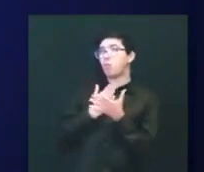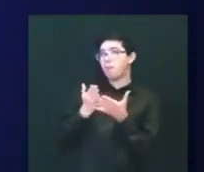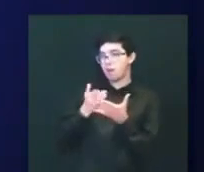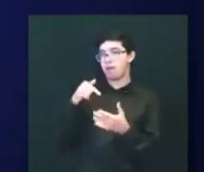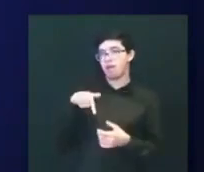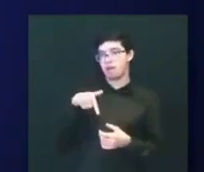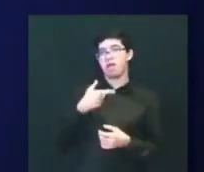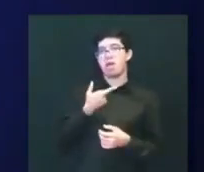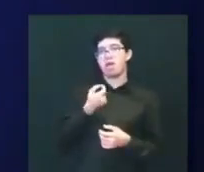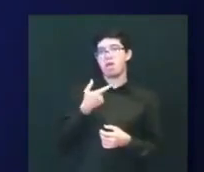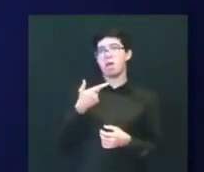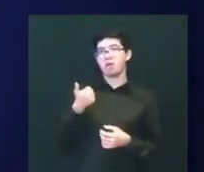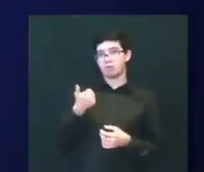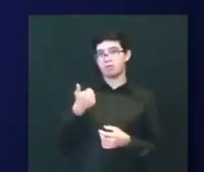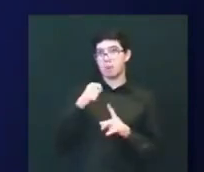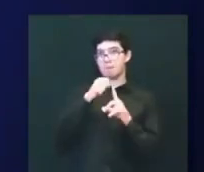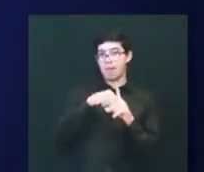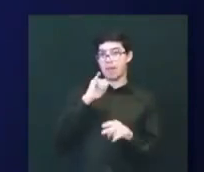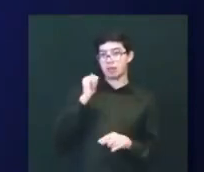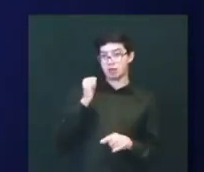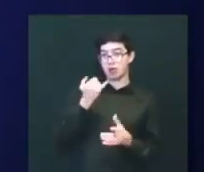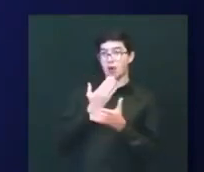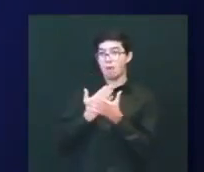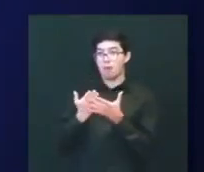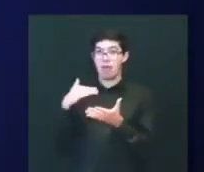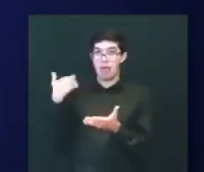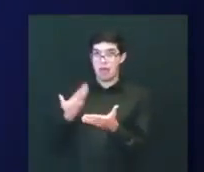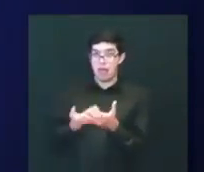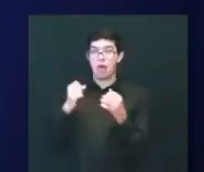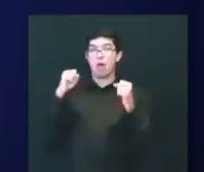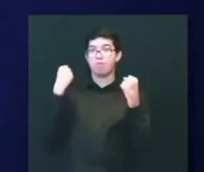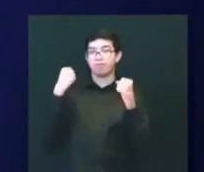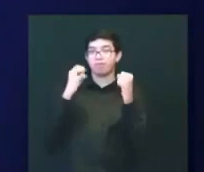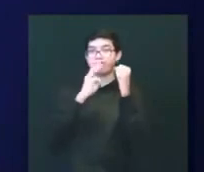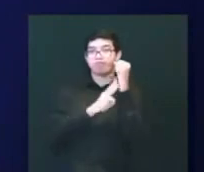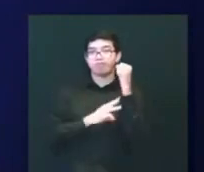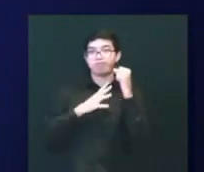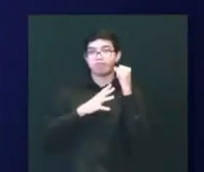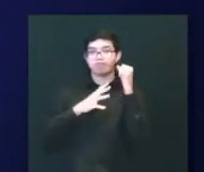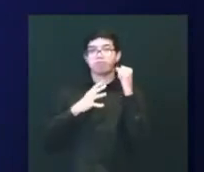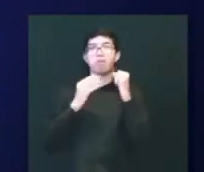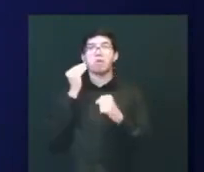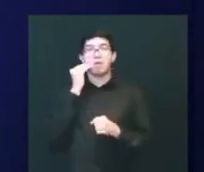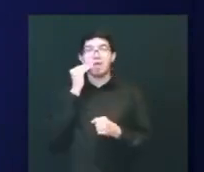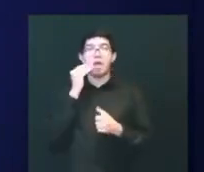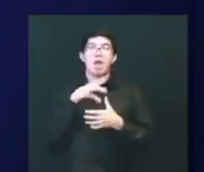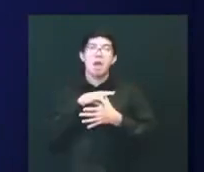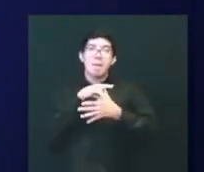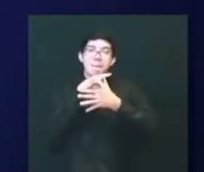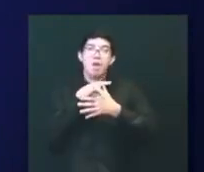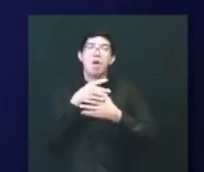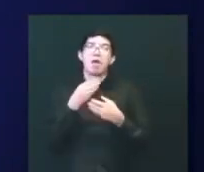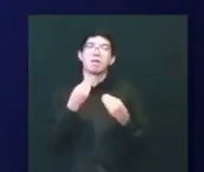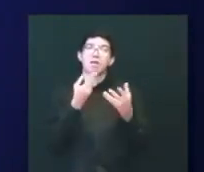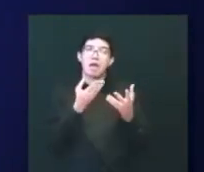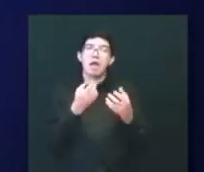ano, desde janeiro, que eu estou fazendo a musculação. Pronto, aí só falta ajustar a proteína e aumentar o peso. É isso aí. Tem